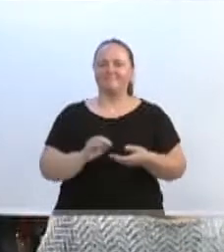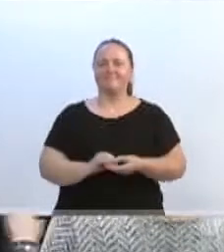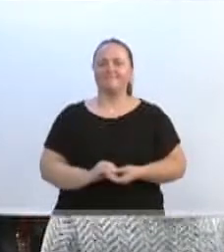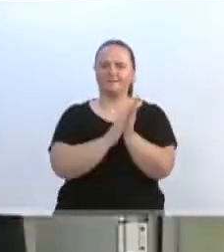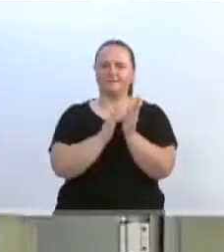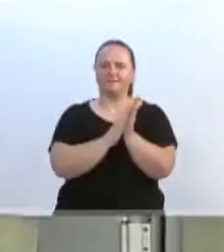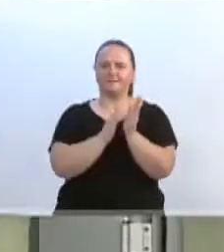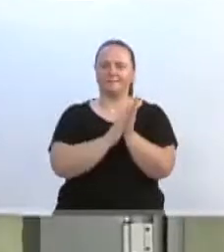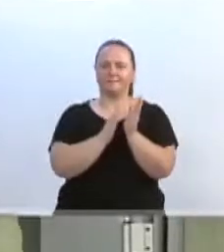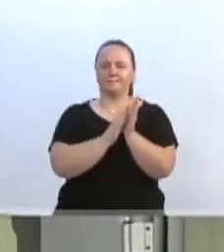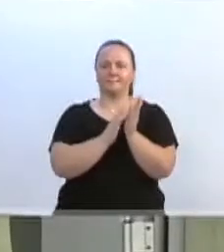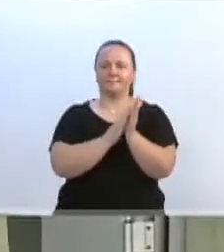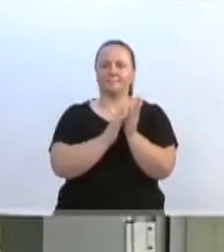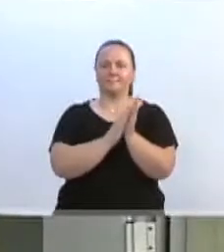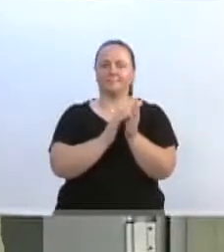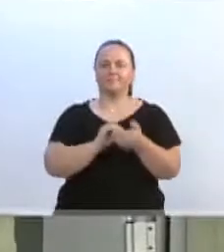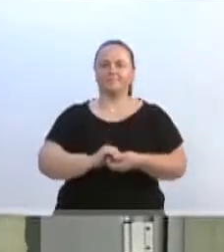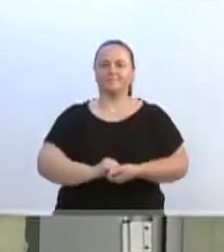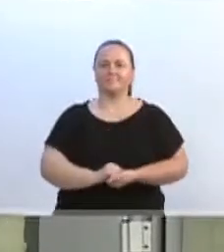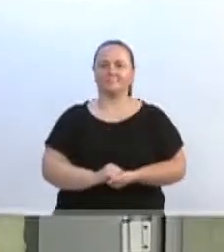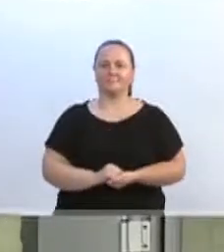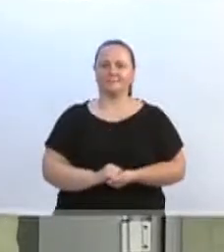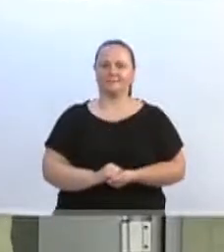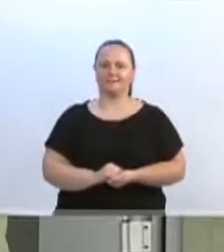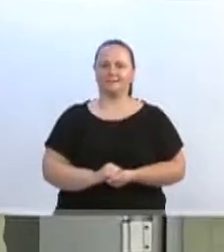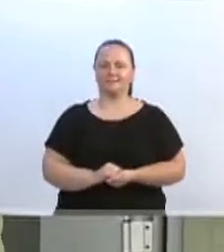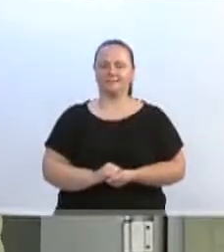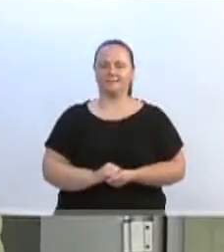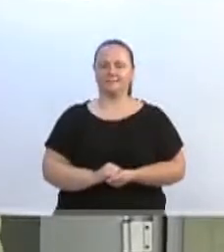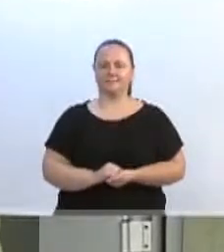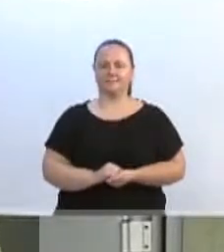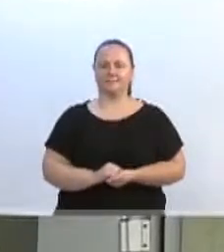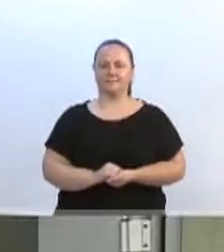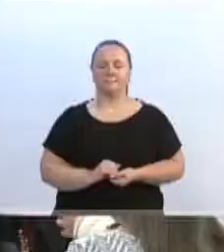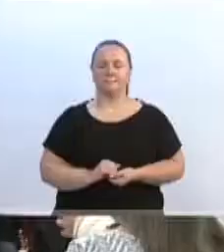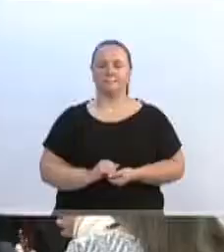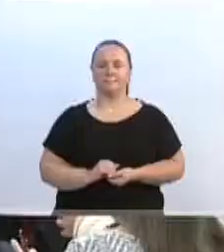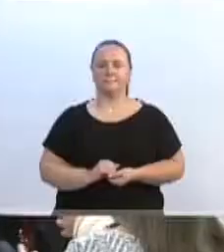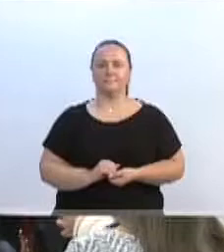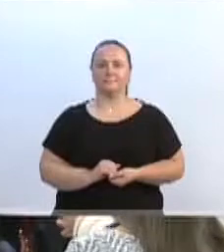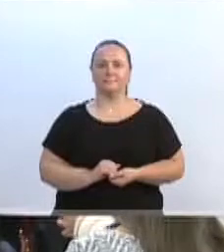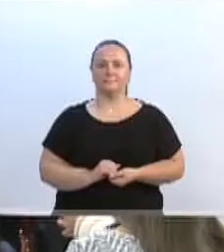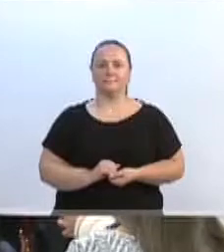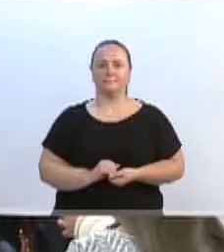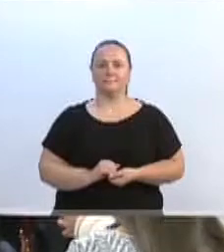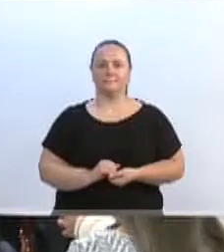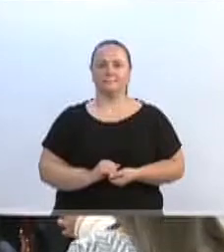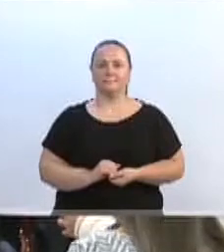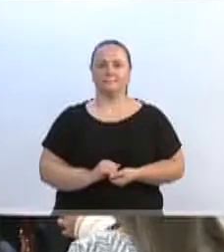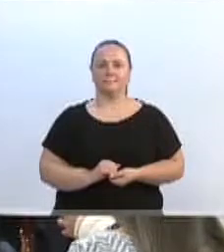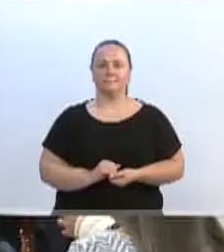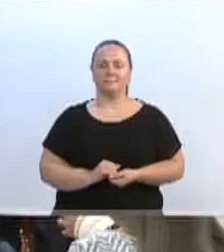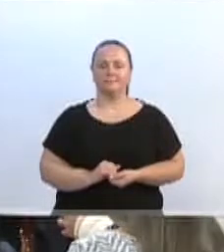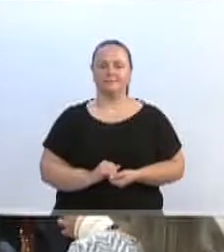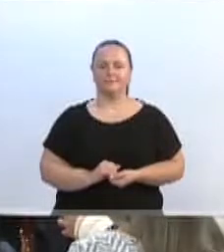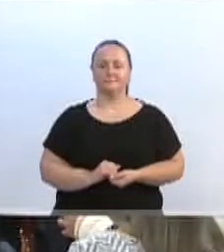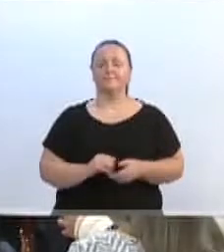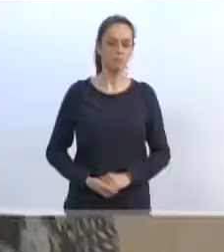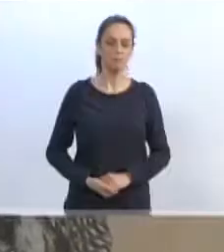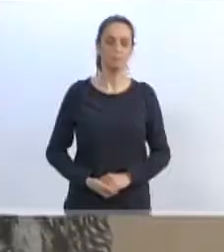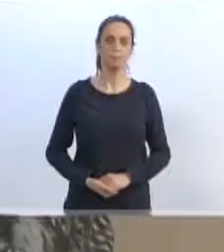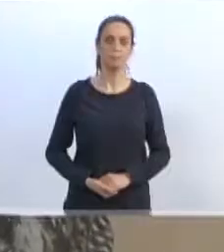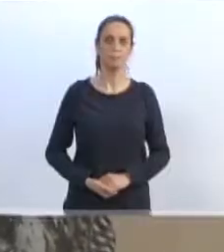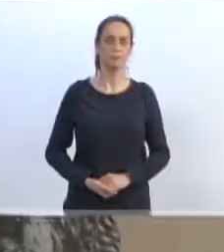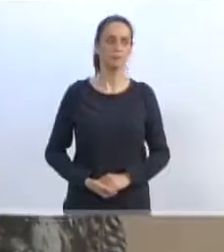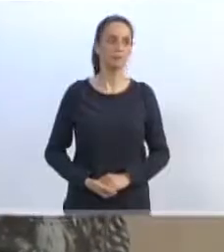valorização de personalidades e instituições que têm contribuído com o engrandecimento da cidade. Vereadores entregaram